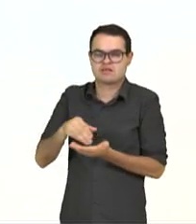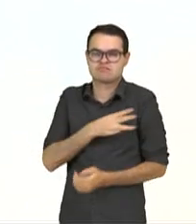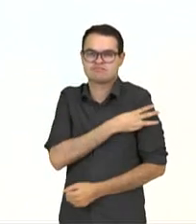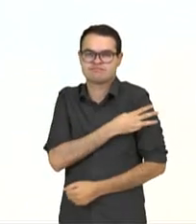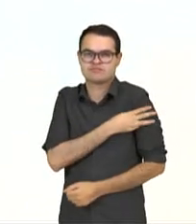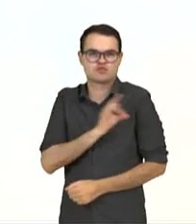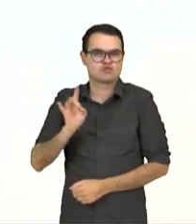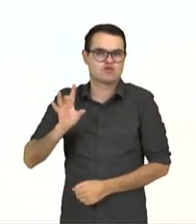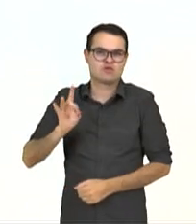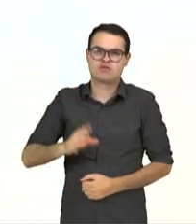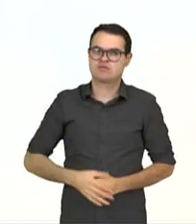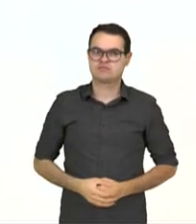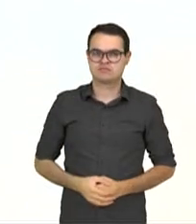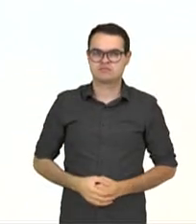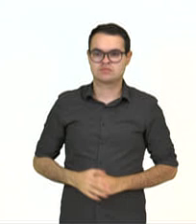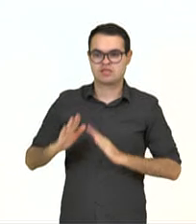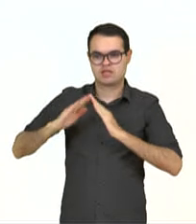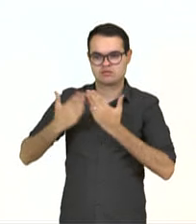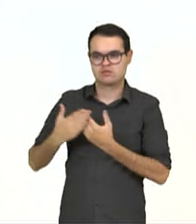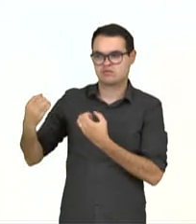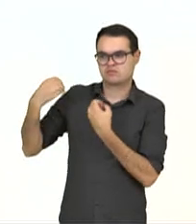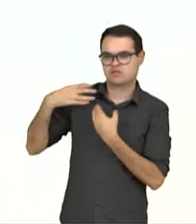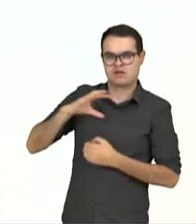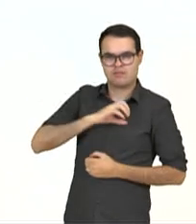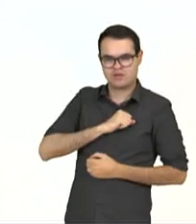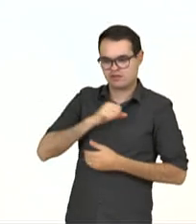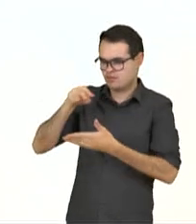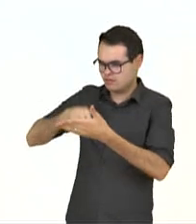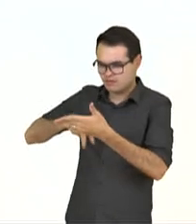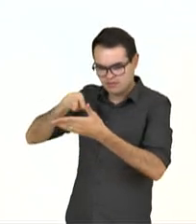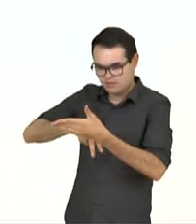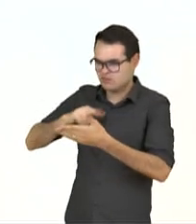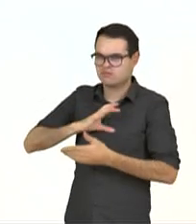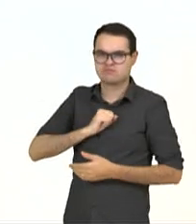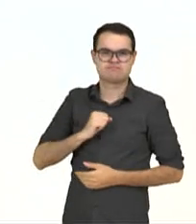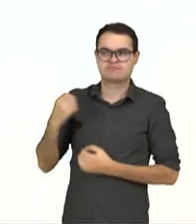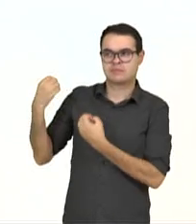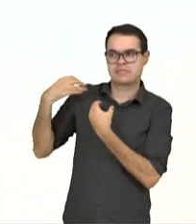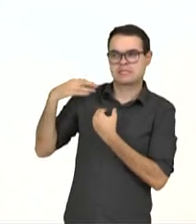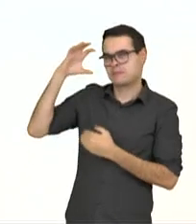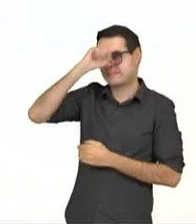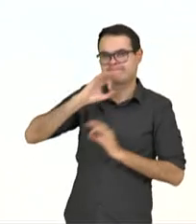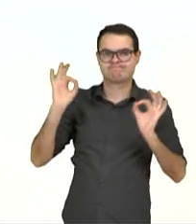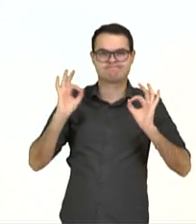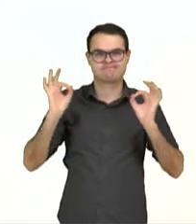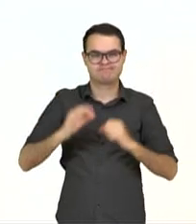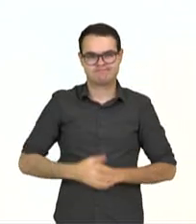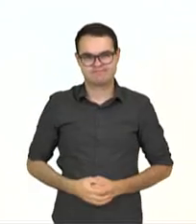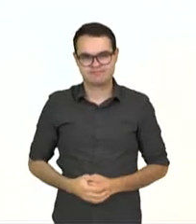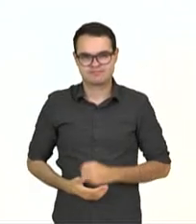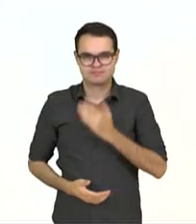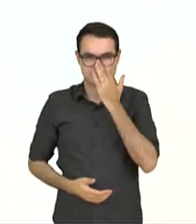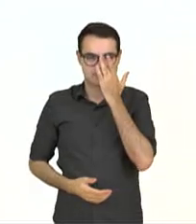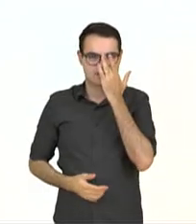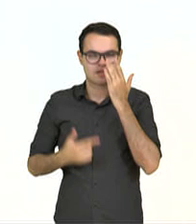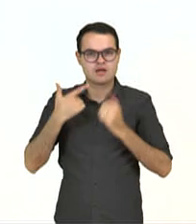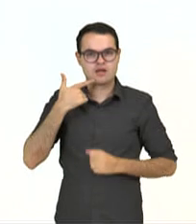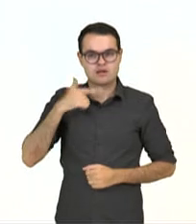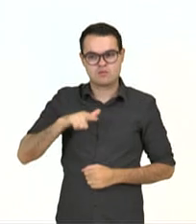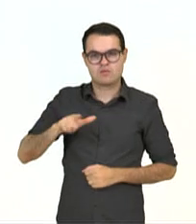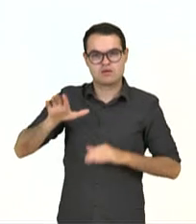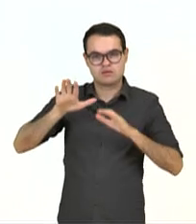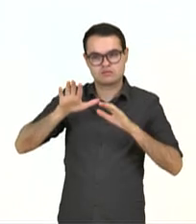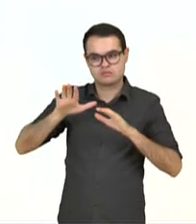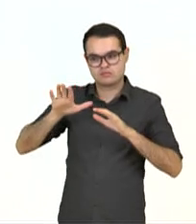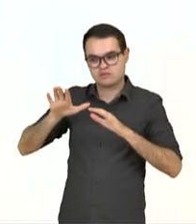Na escola, eu não aprendi a ter amor pela literatura. Olha só. A linguagem usada pelo autor do depoimento